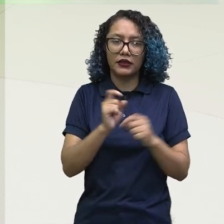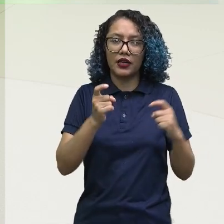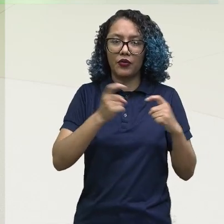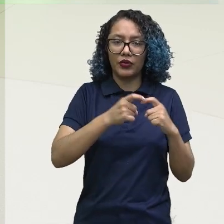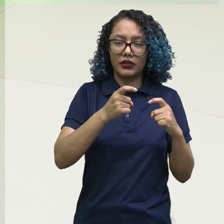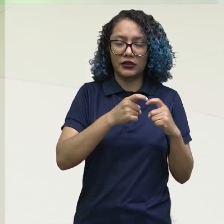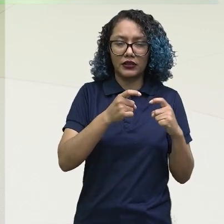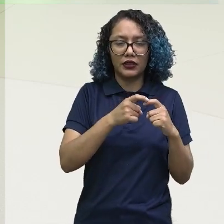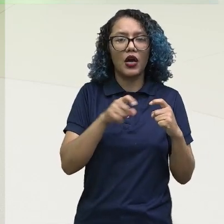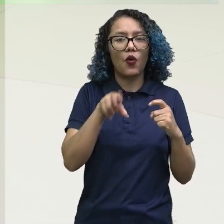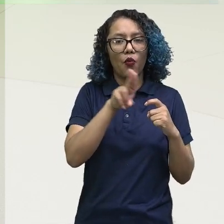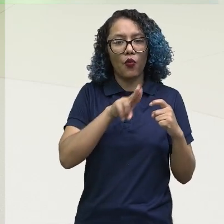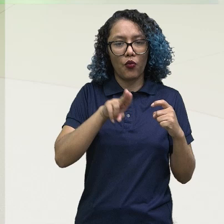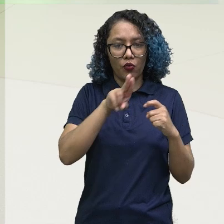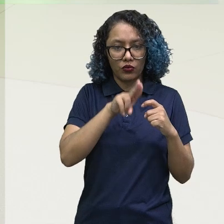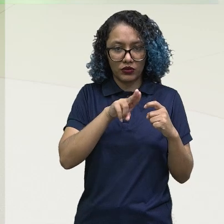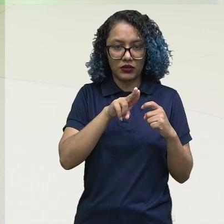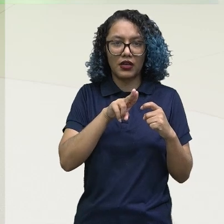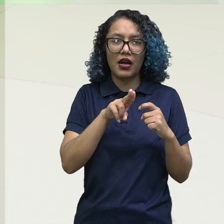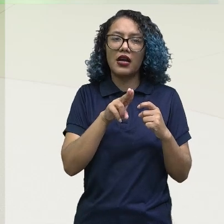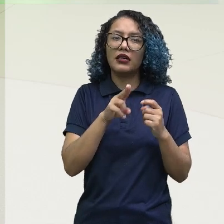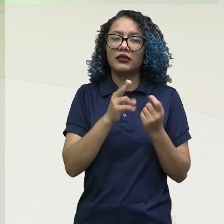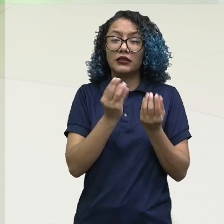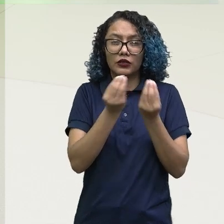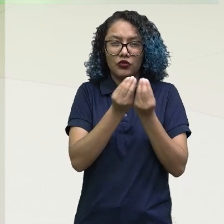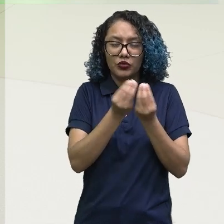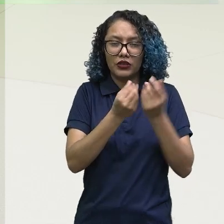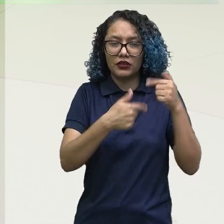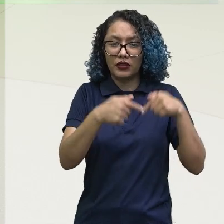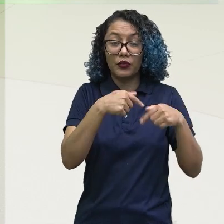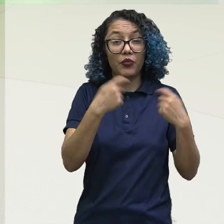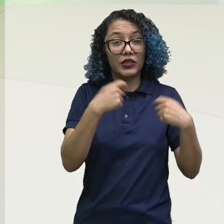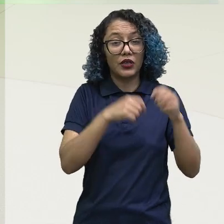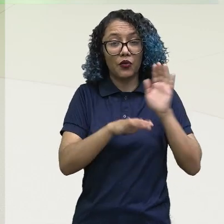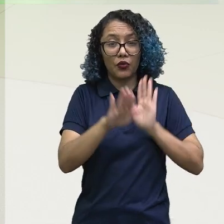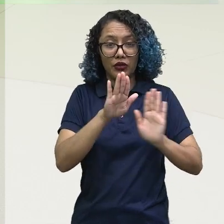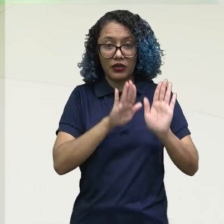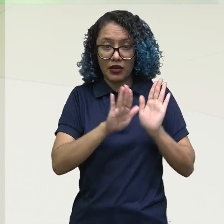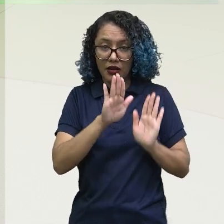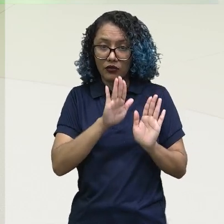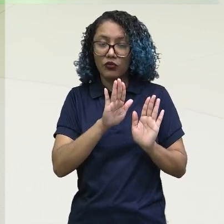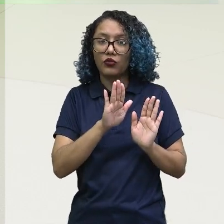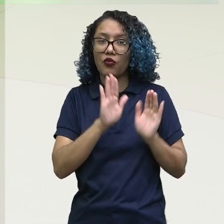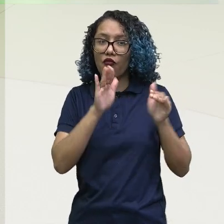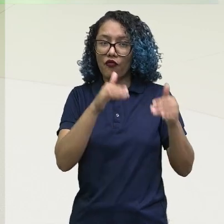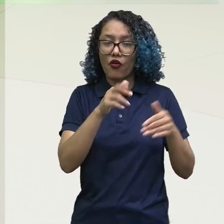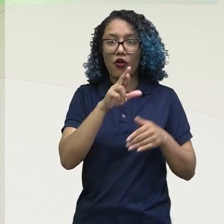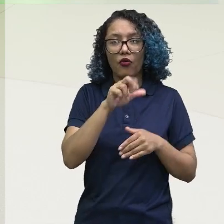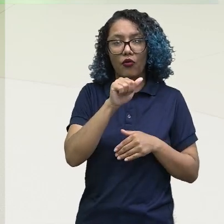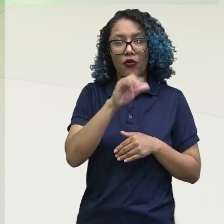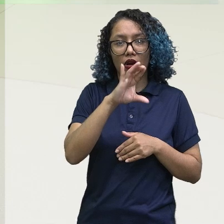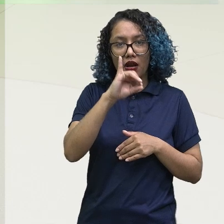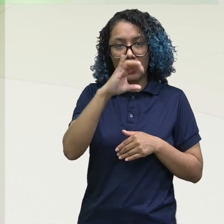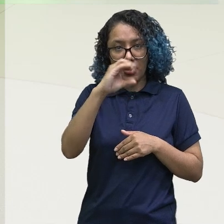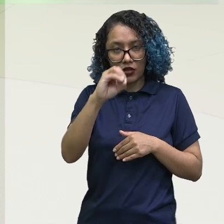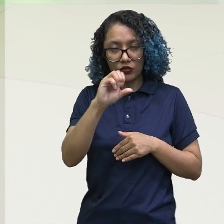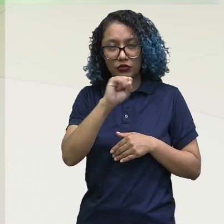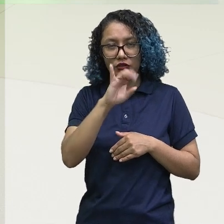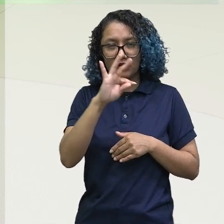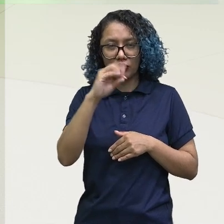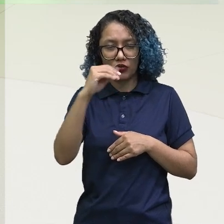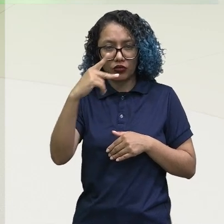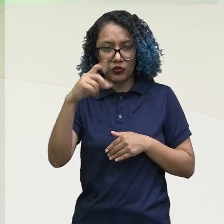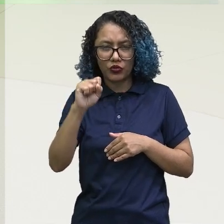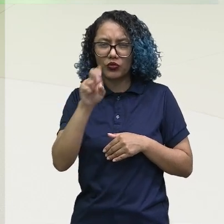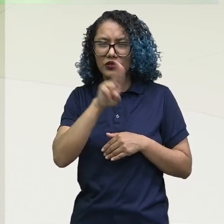né, utiliza aí para ter um pouquinho mais de cuidado com relação a esses radioisótopos que são muito utilizados, eles são muito usados na